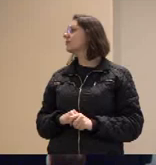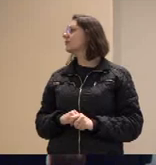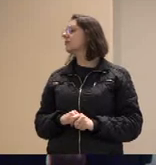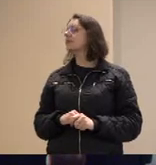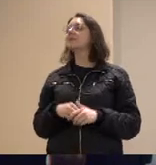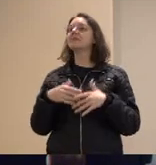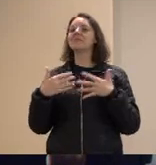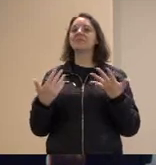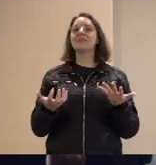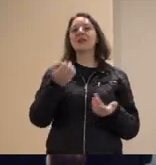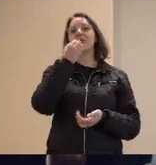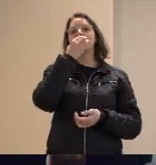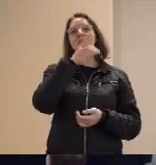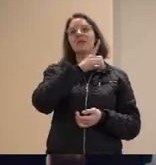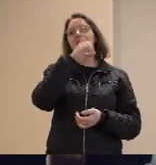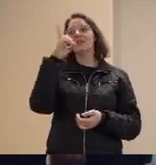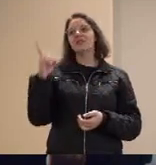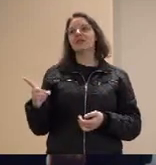Bom dia,